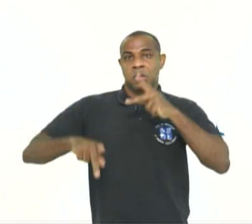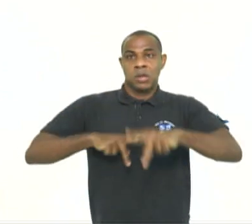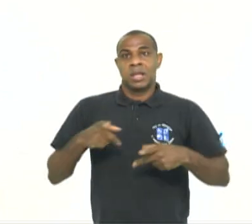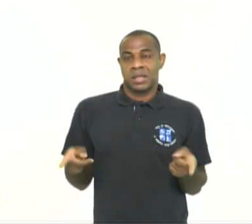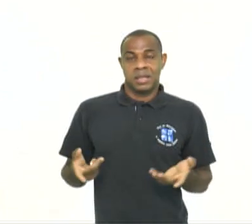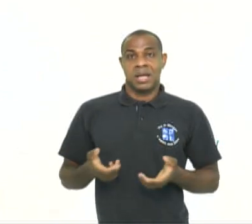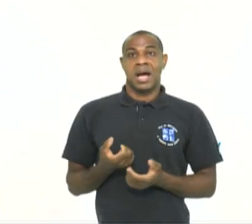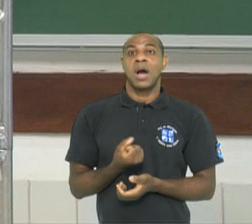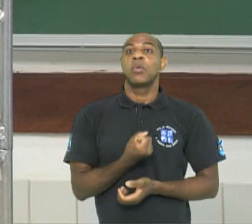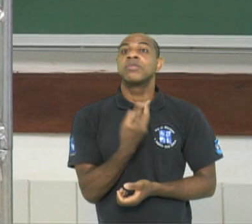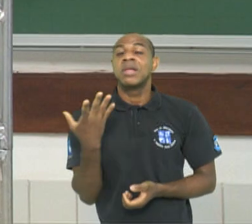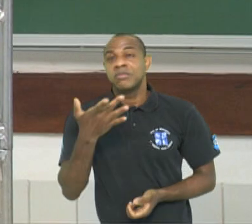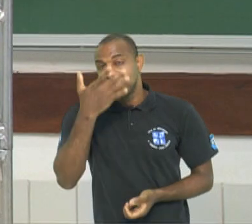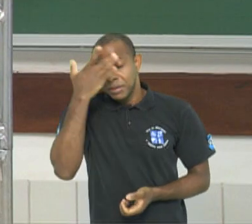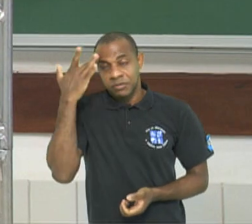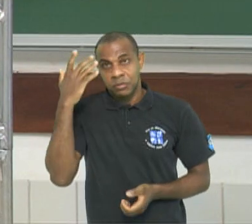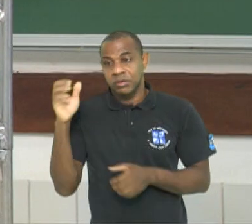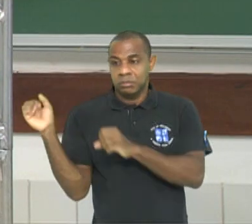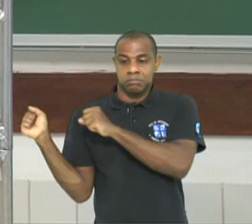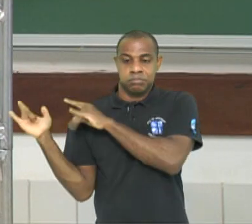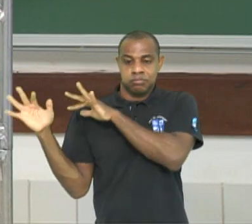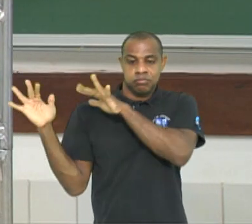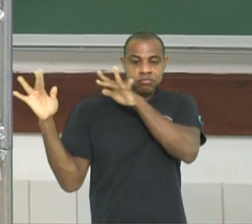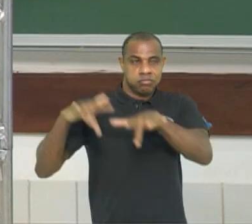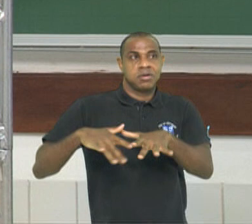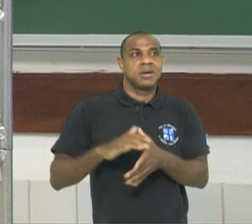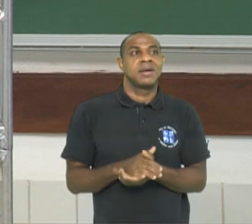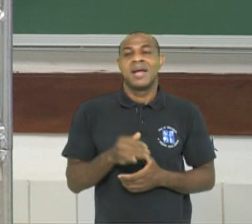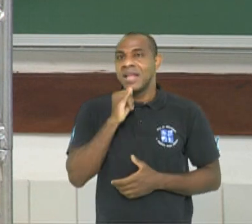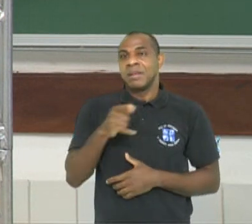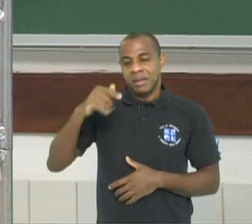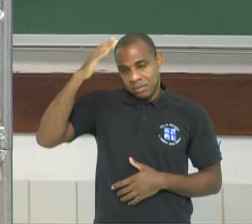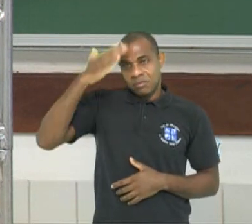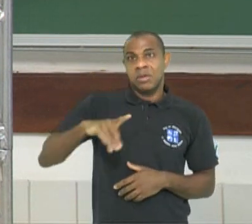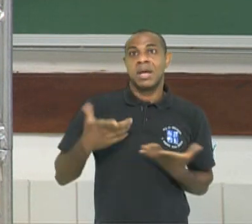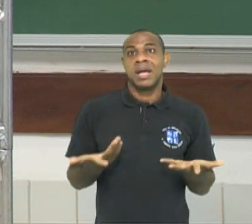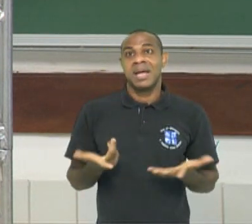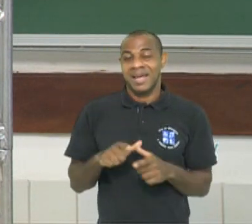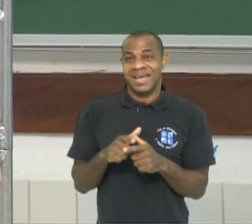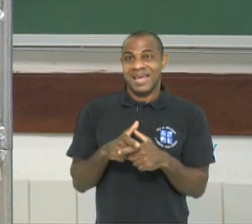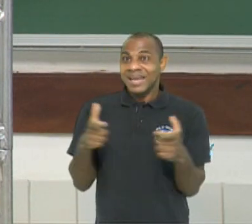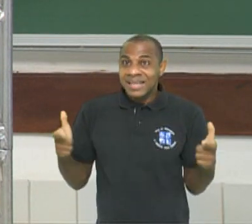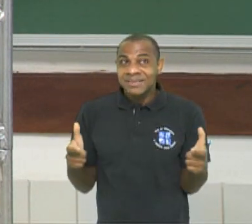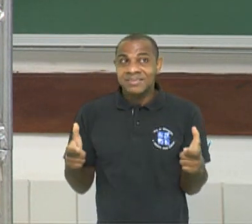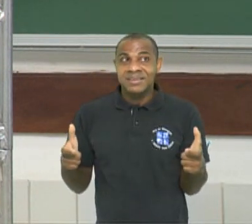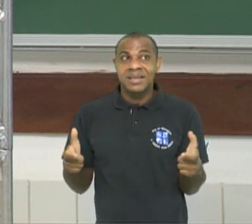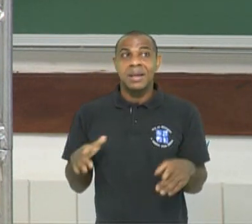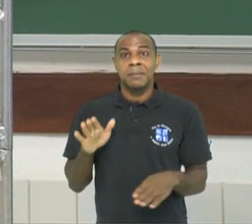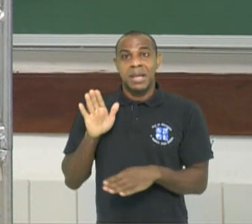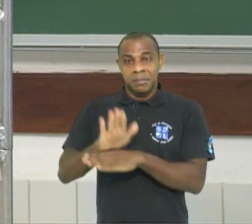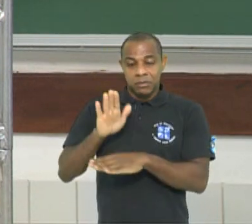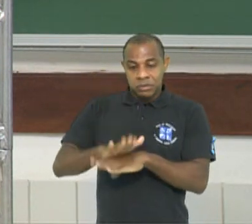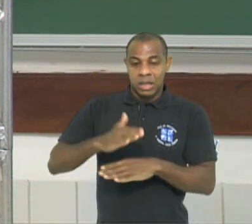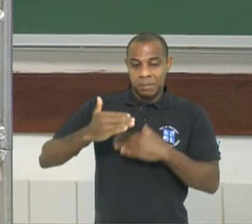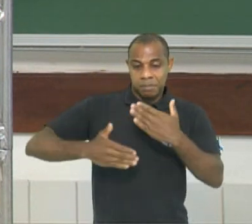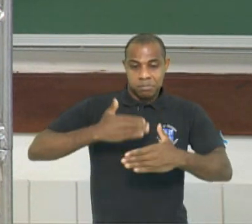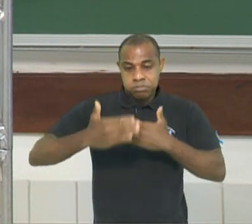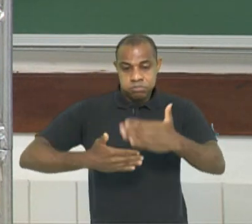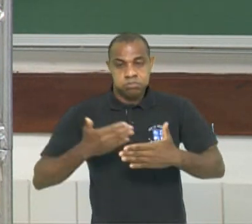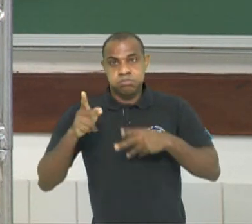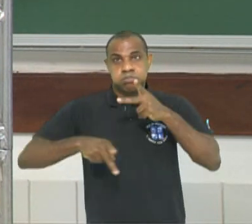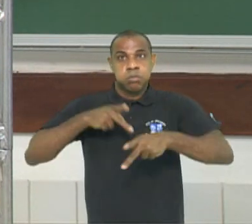a quantidade de pessoas que estão no ambiente urbano agora é muito grande. E para servir toda essa população,